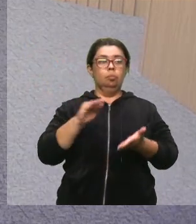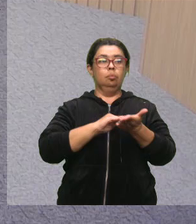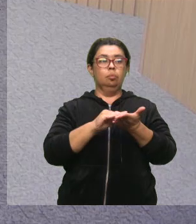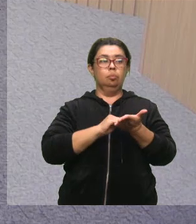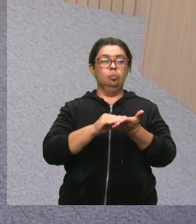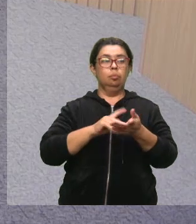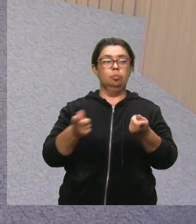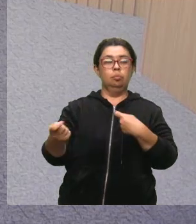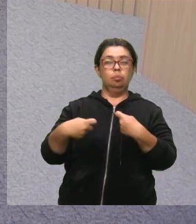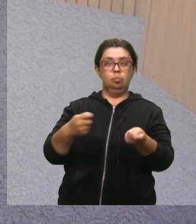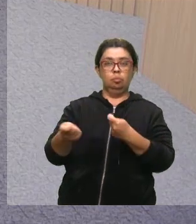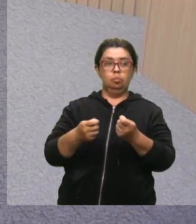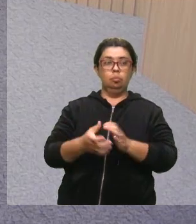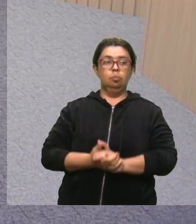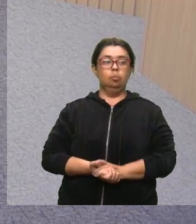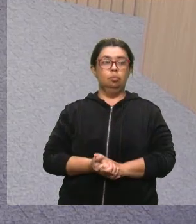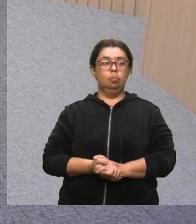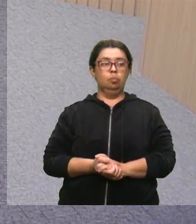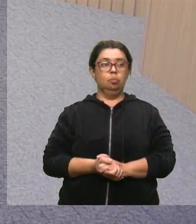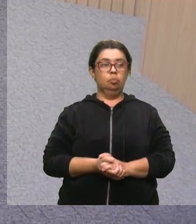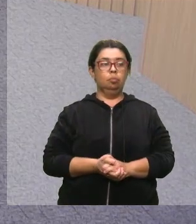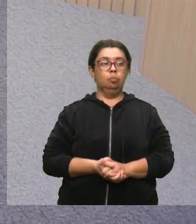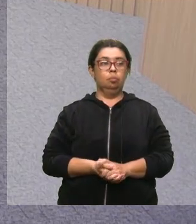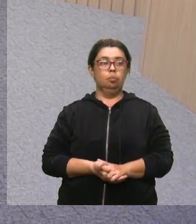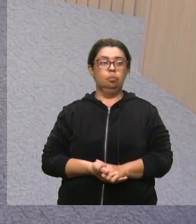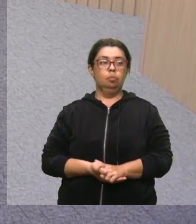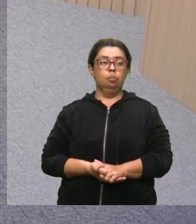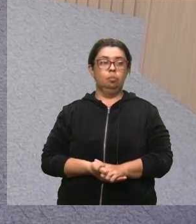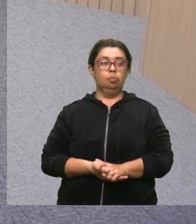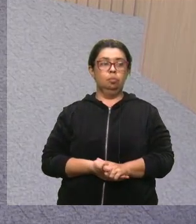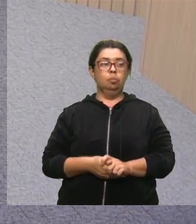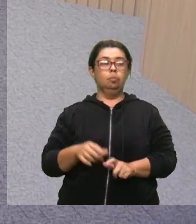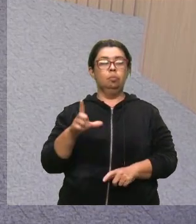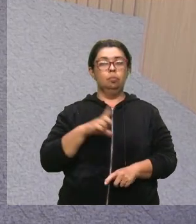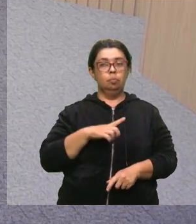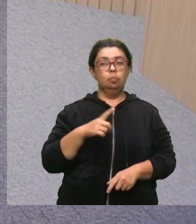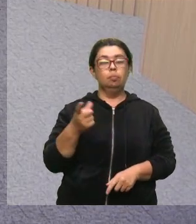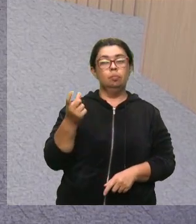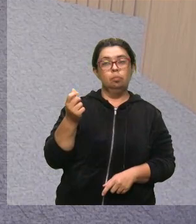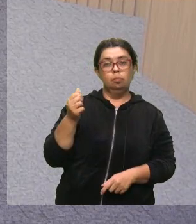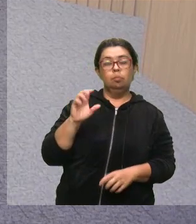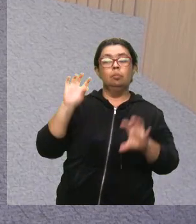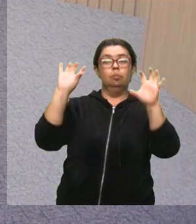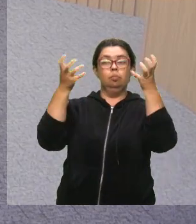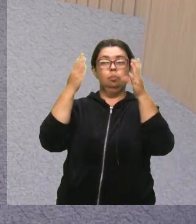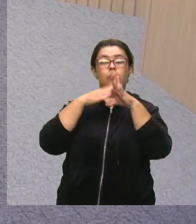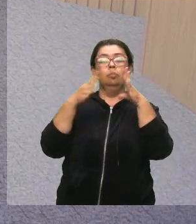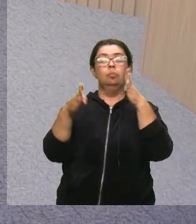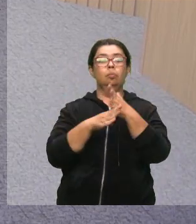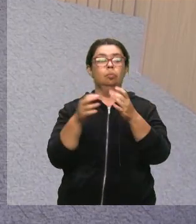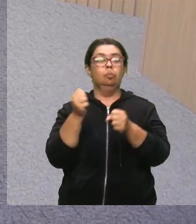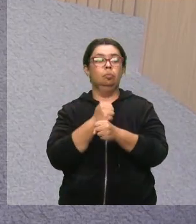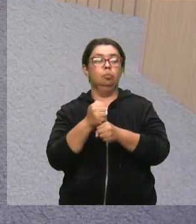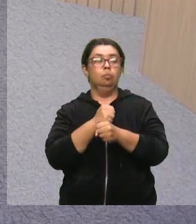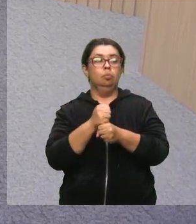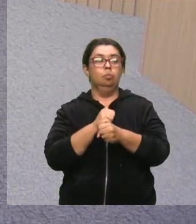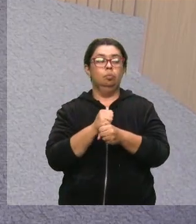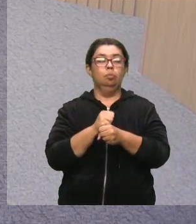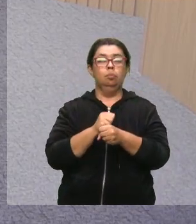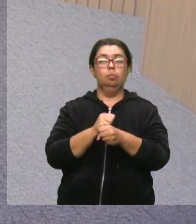da administração. Tá? A gente tem um recurso considerável ali para fazer os eventos durante todo o ano. O carnaval